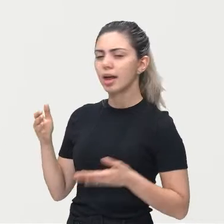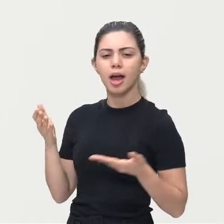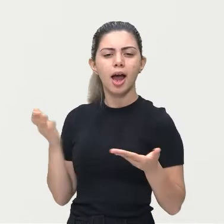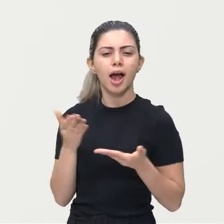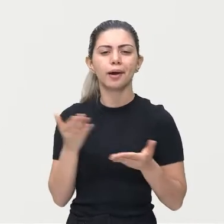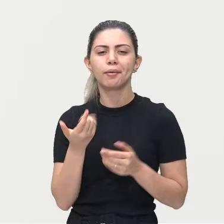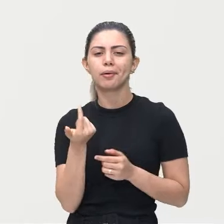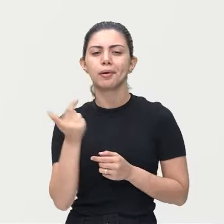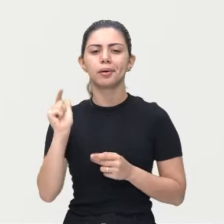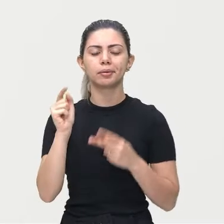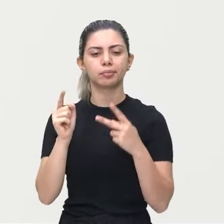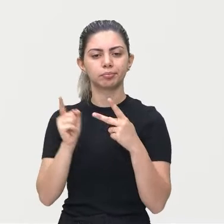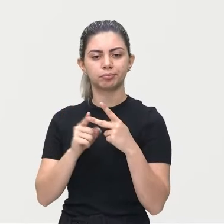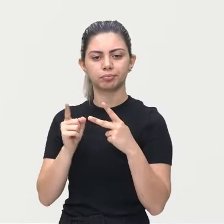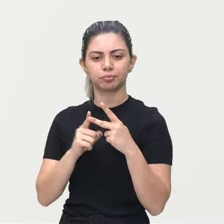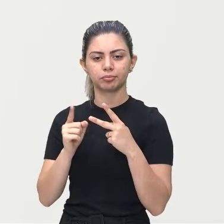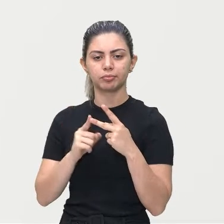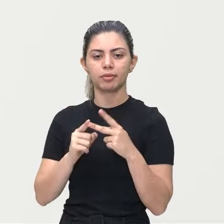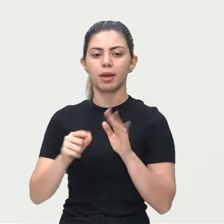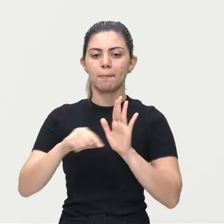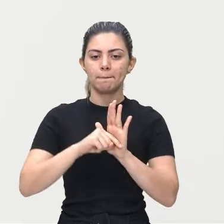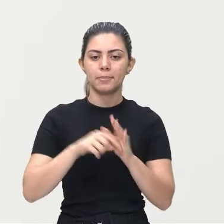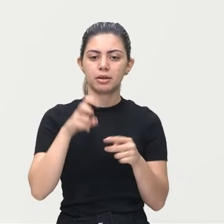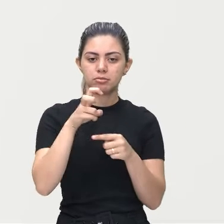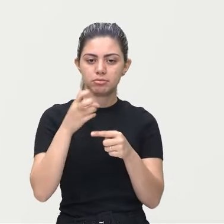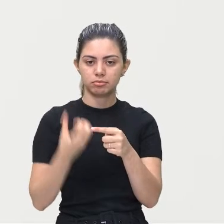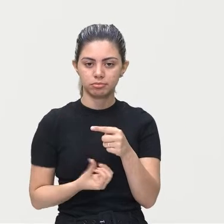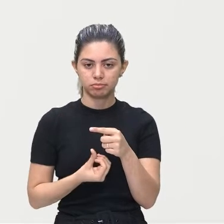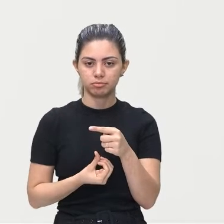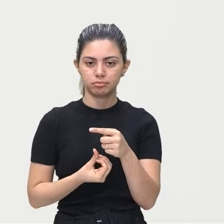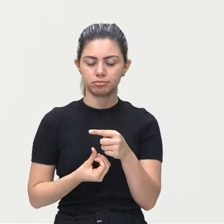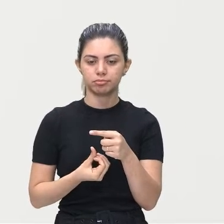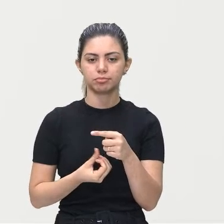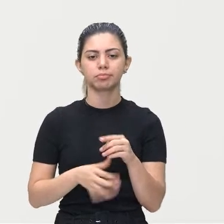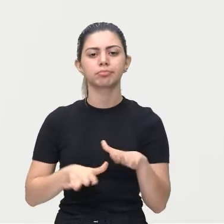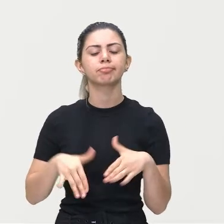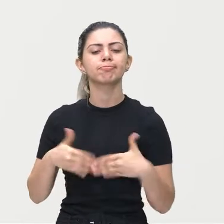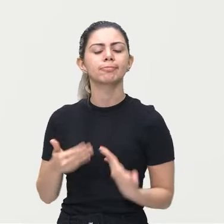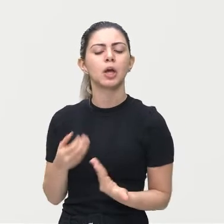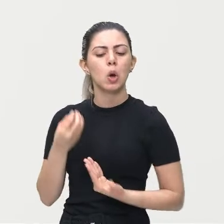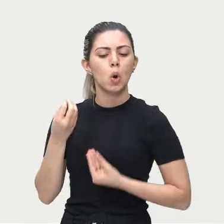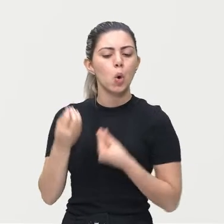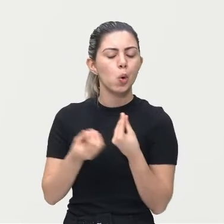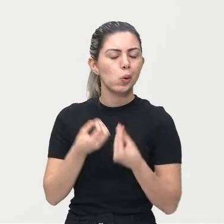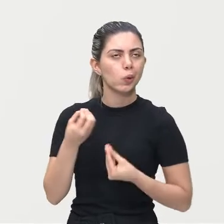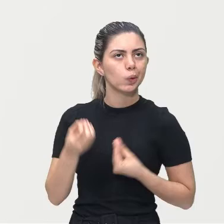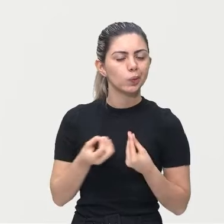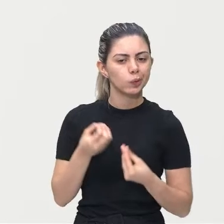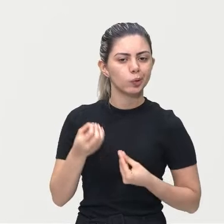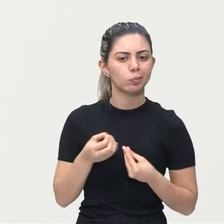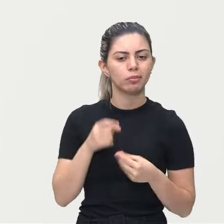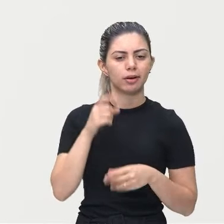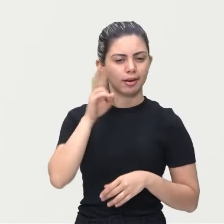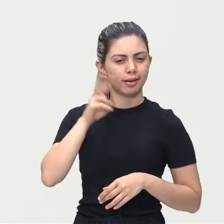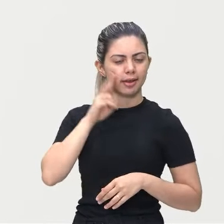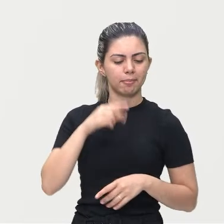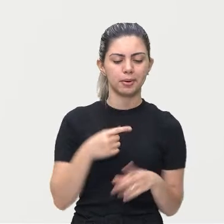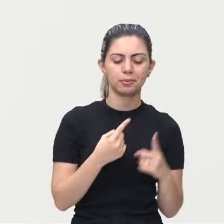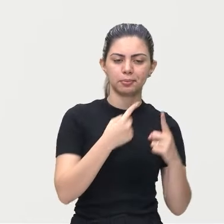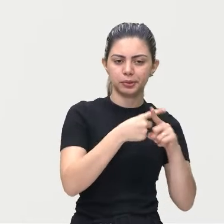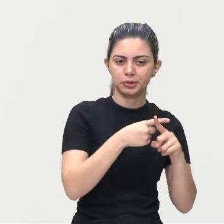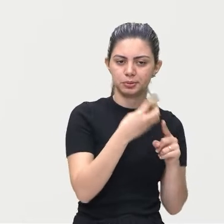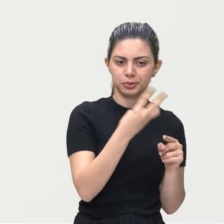a outra, olha só, a outra, menos 5/6. Então, como a ideia aqui eu multipliquei por 3 e